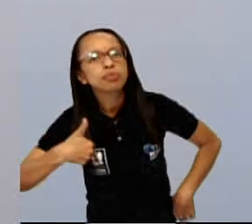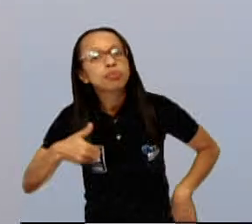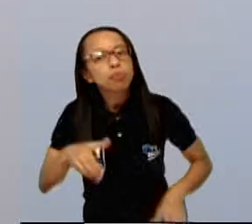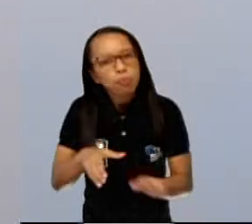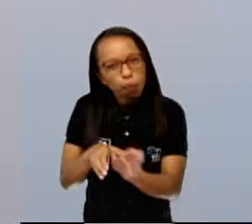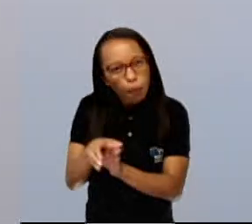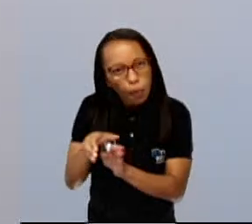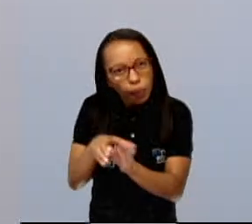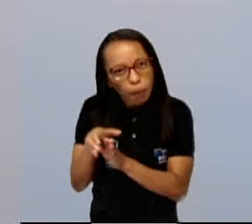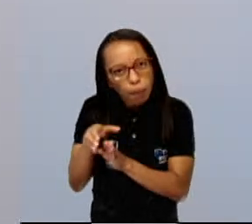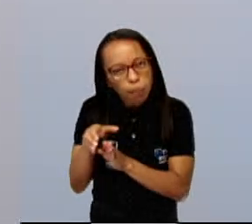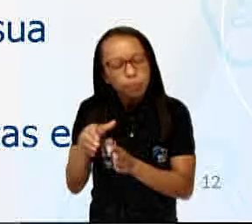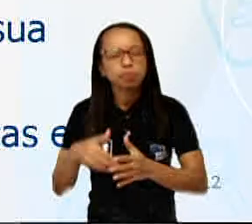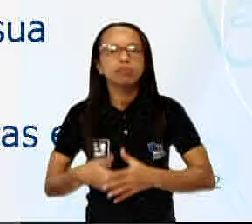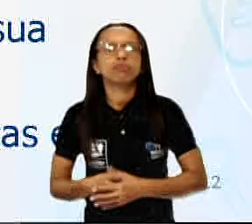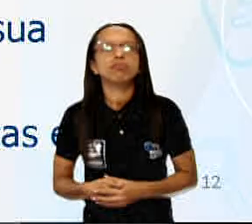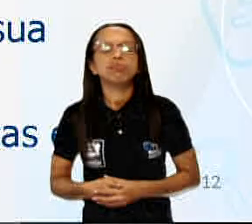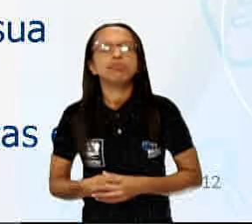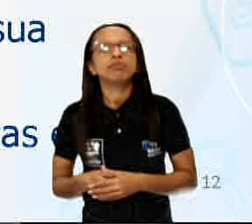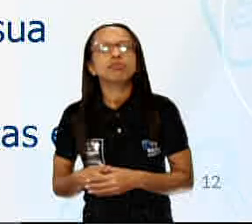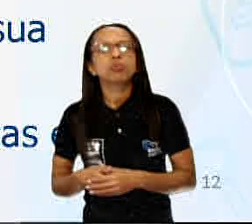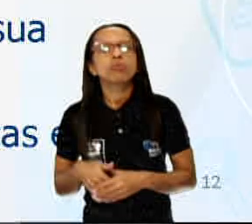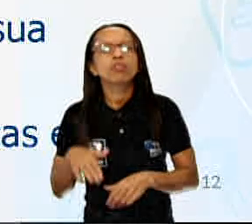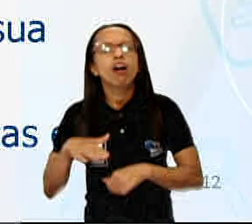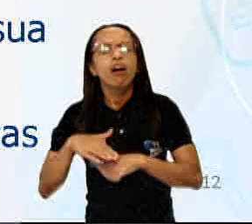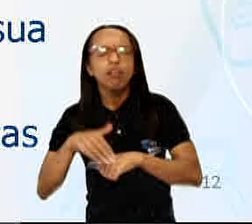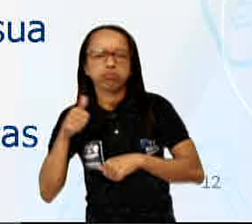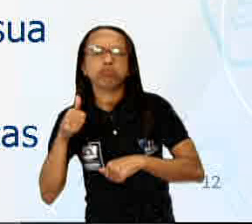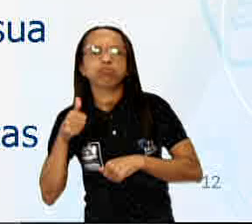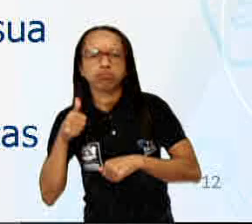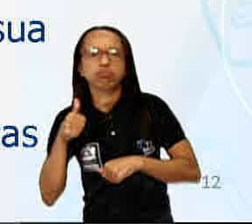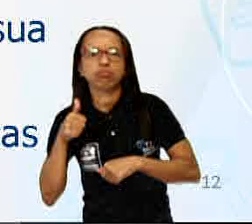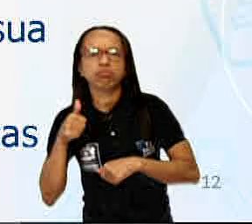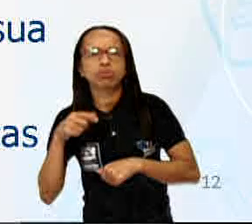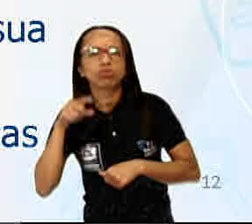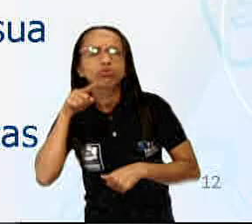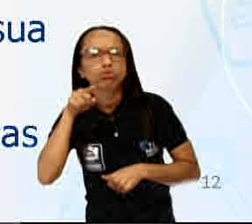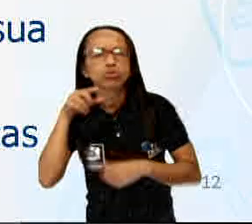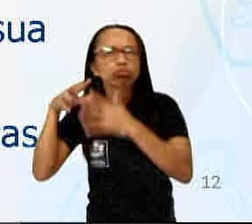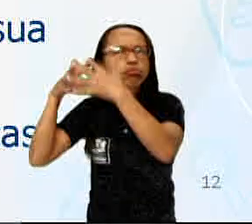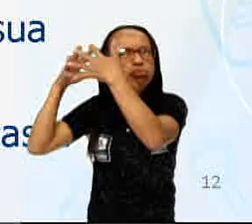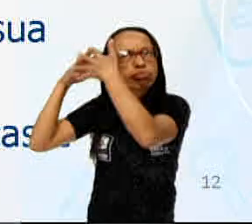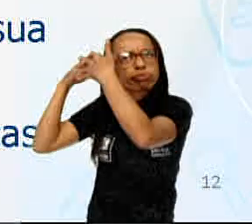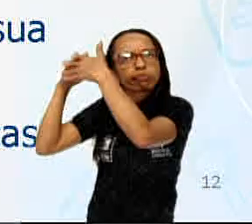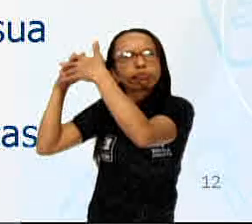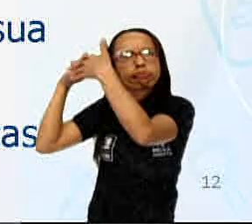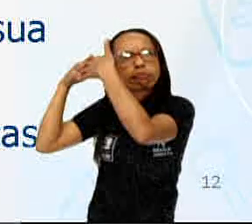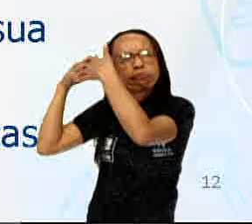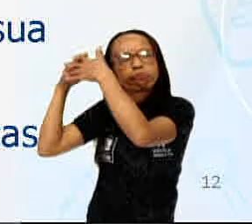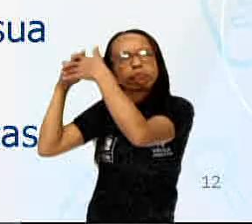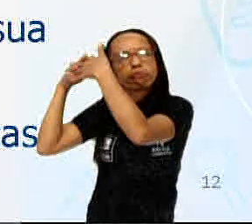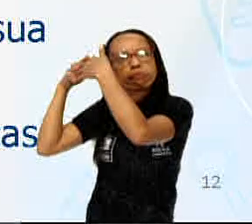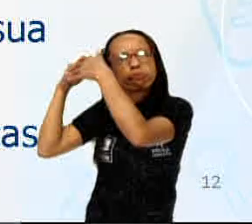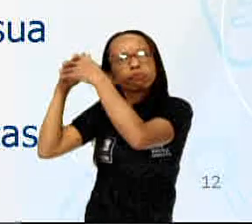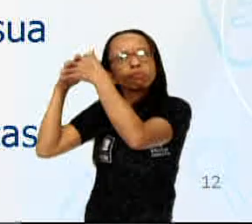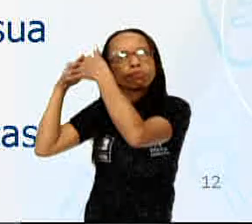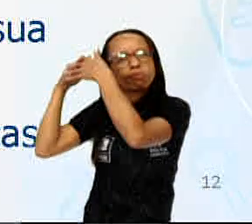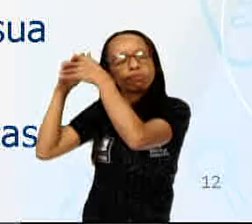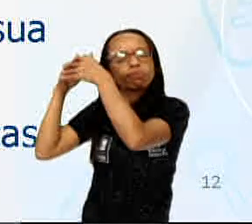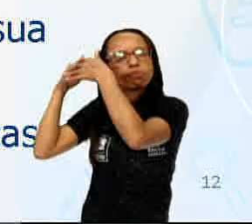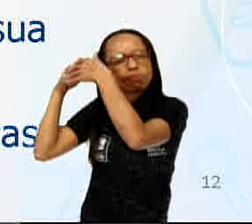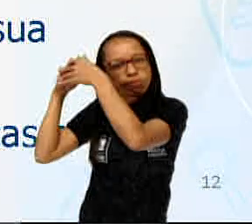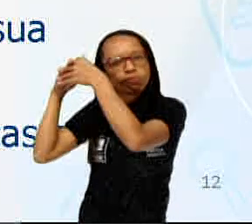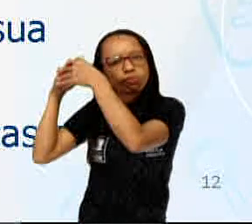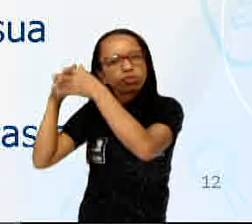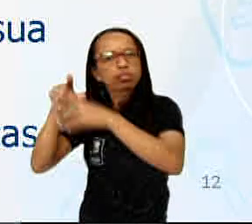dou a vocês. Peço que vocês pensem em que é e que você, na verdade, já